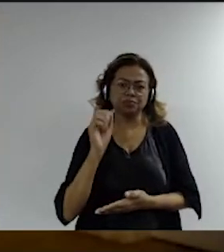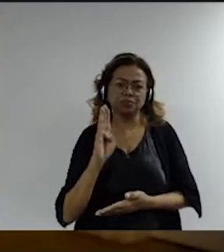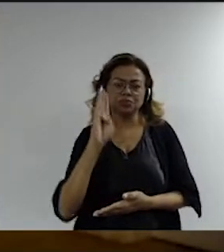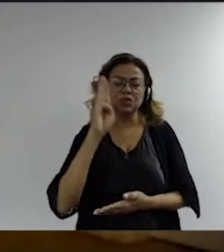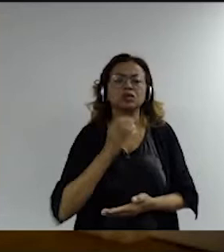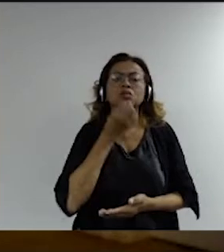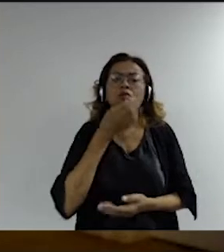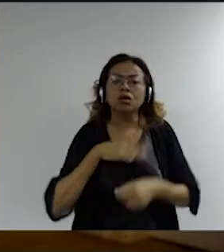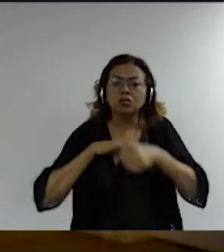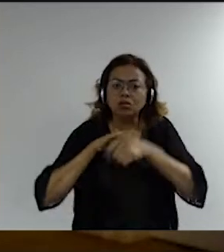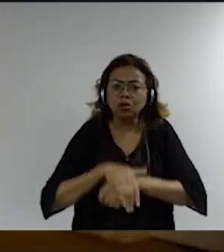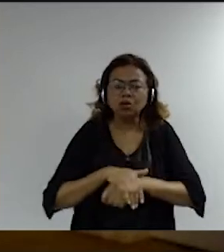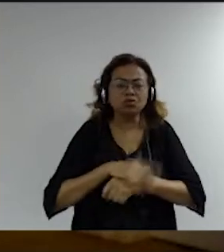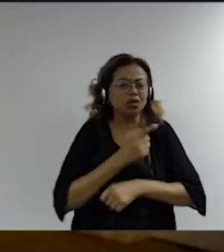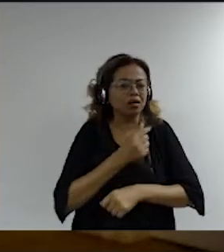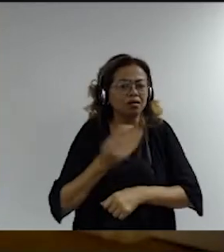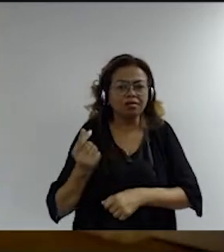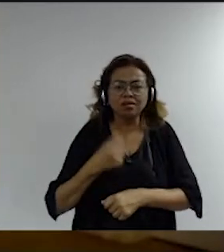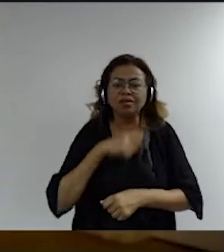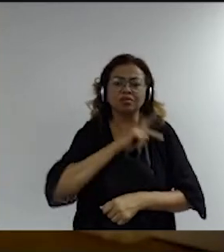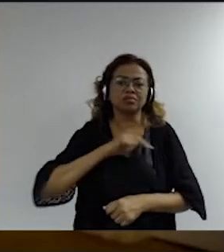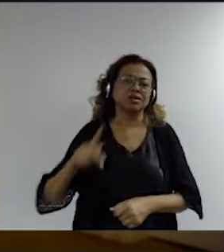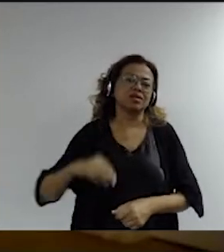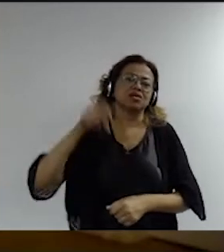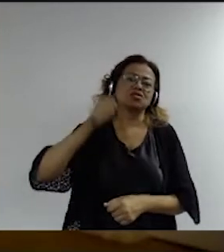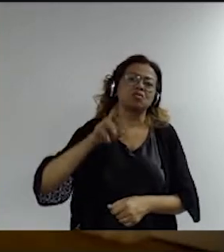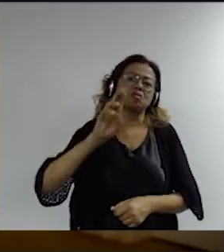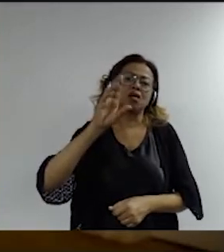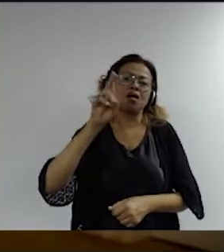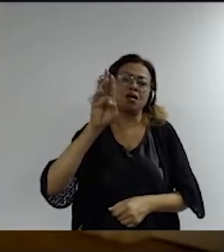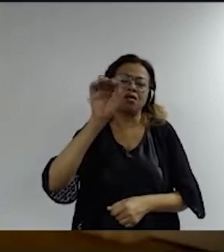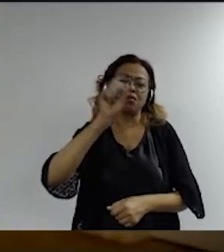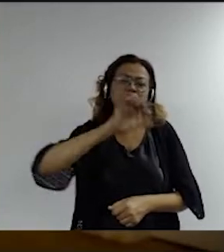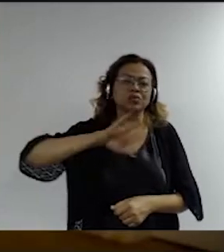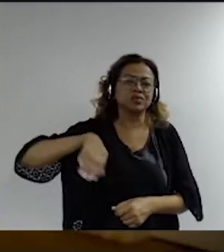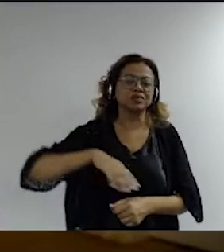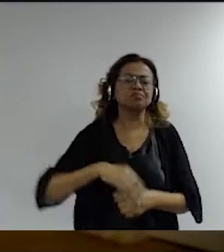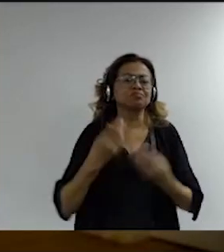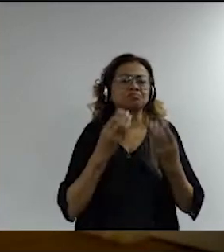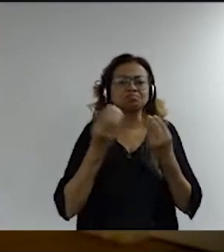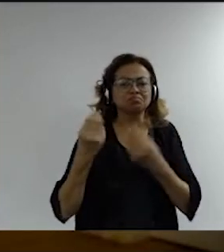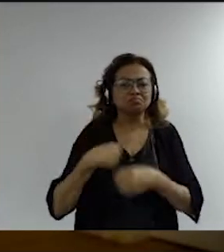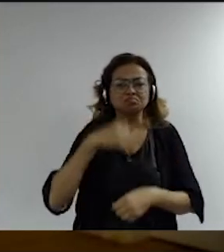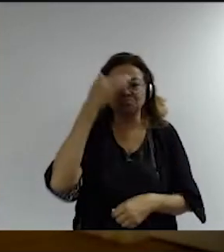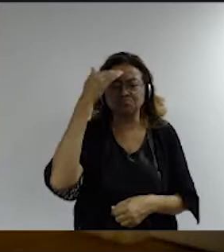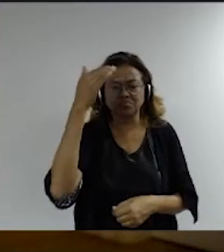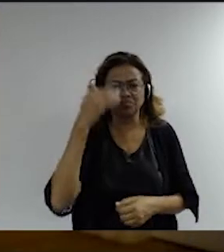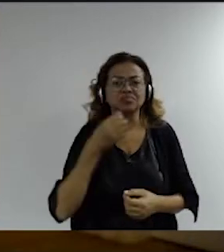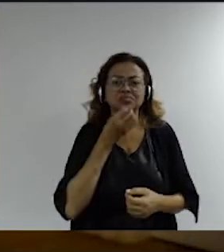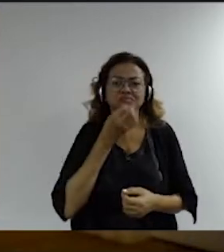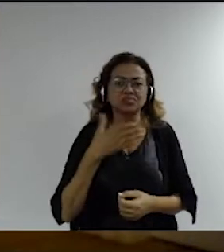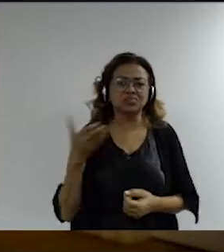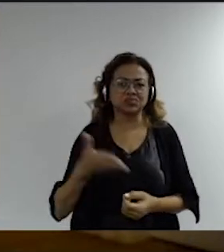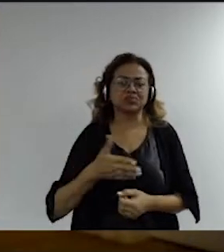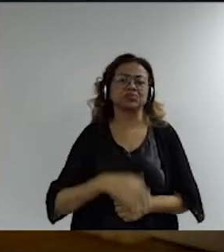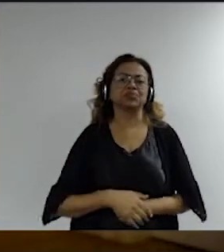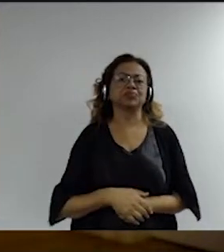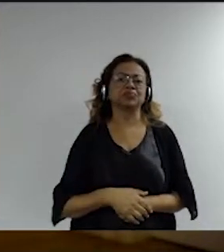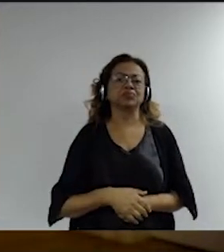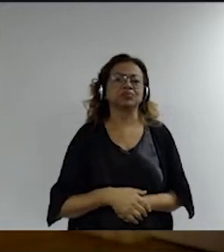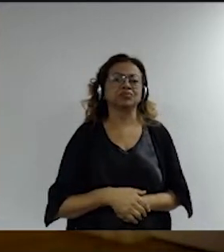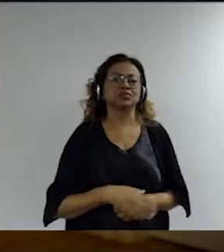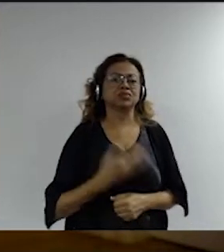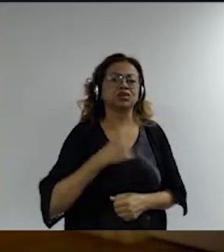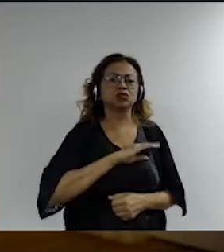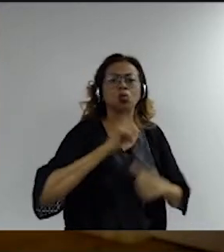Boa noite, o eterno presidente Marcos Vinícius Furtado Coelho, que logo